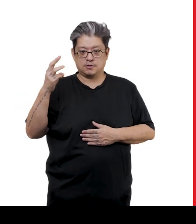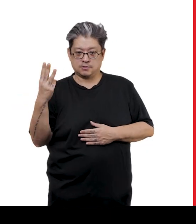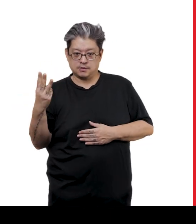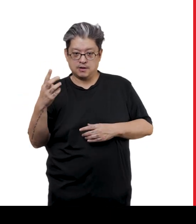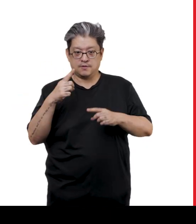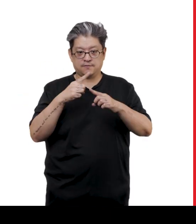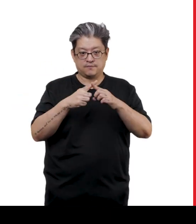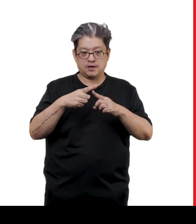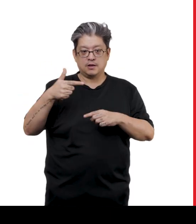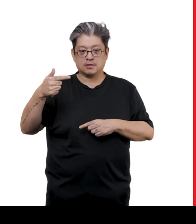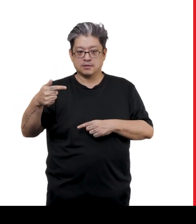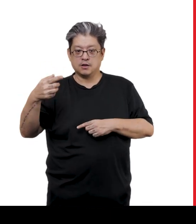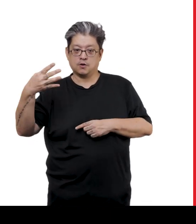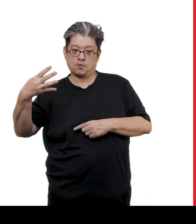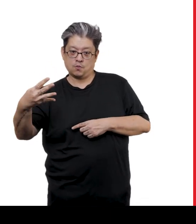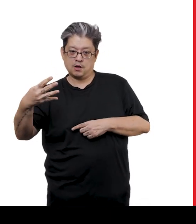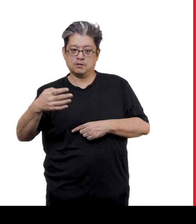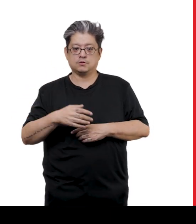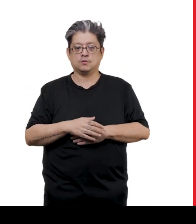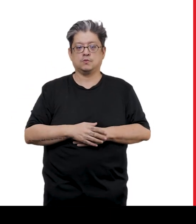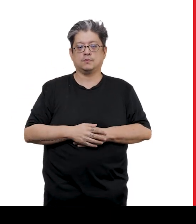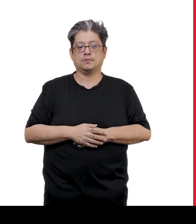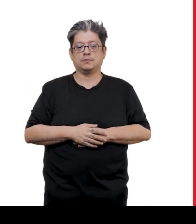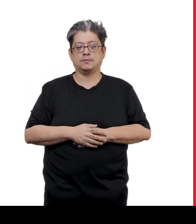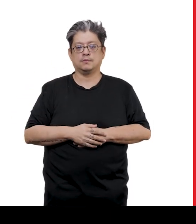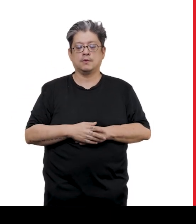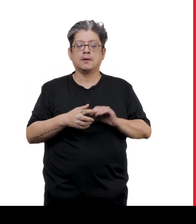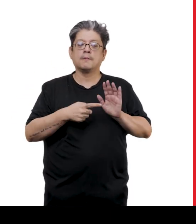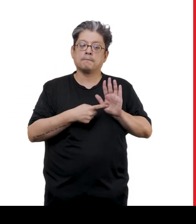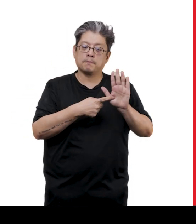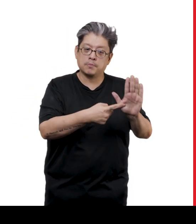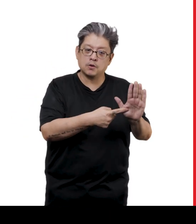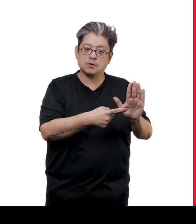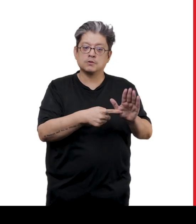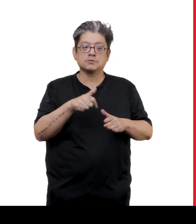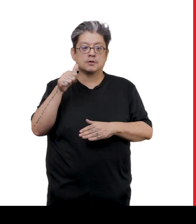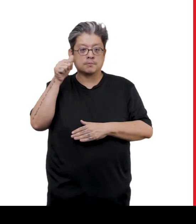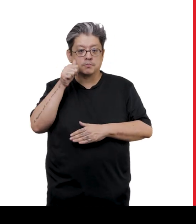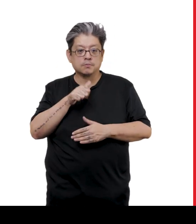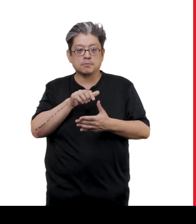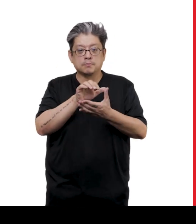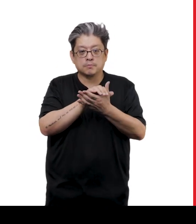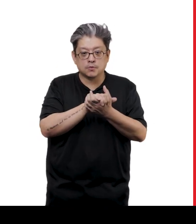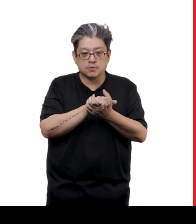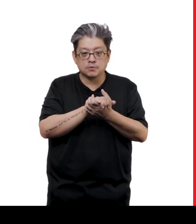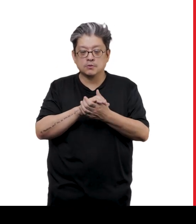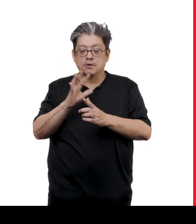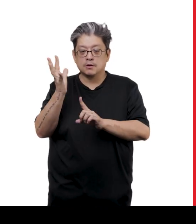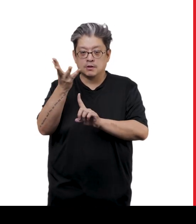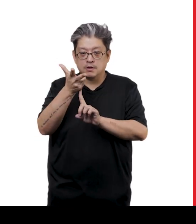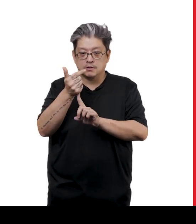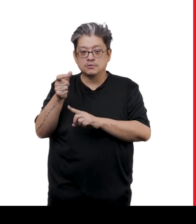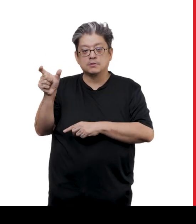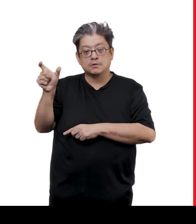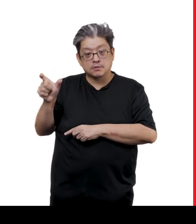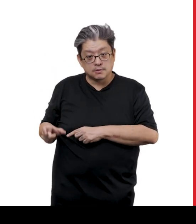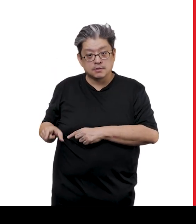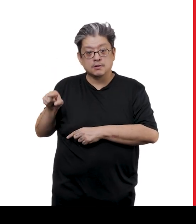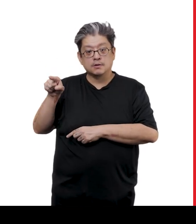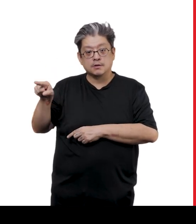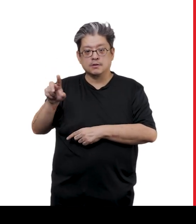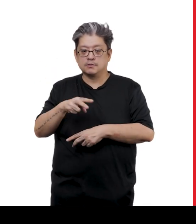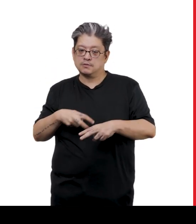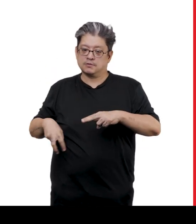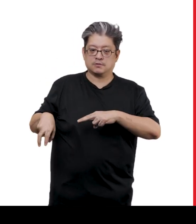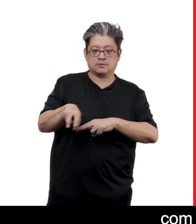114,6 por 96 centímetros com a moldura, e retrata Hortense Fiquet, esposa do artista,